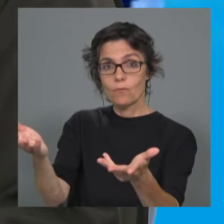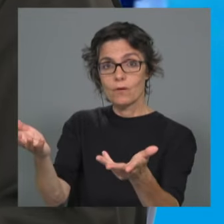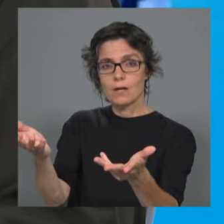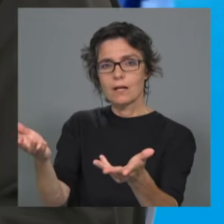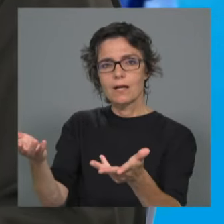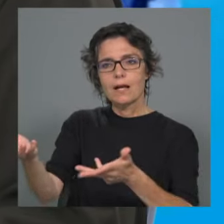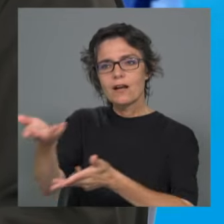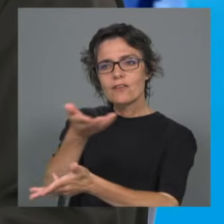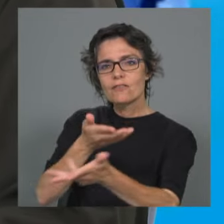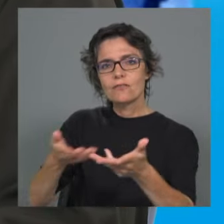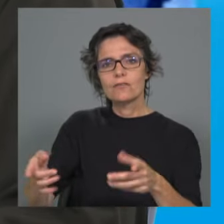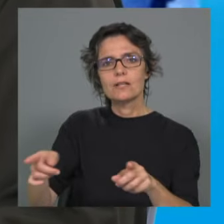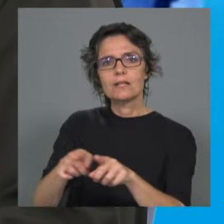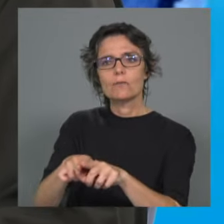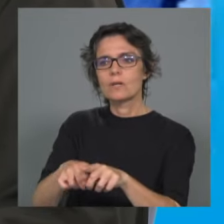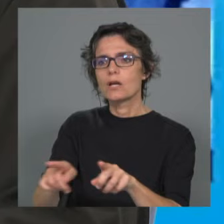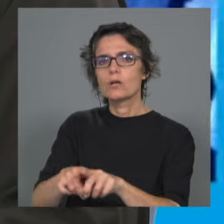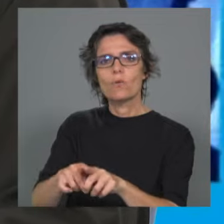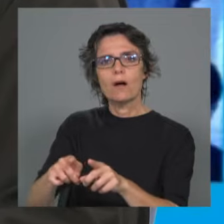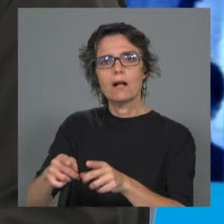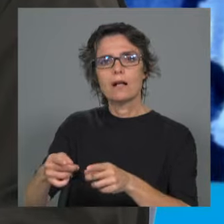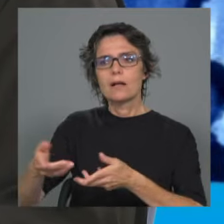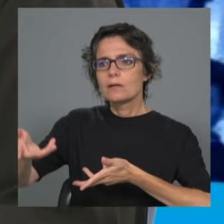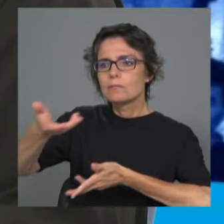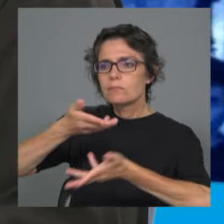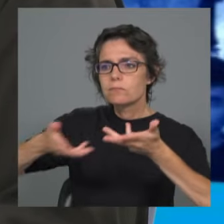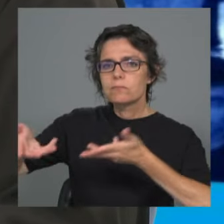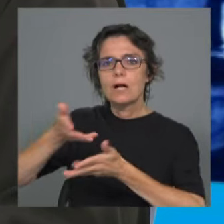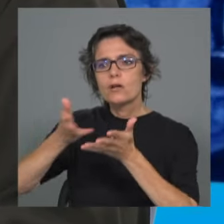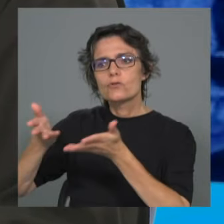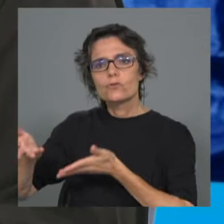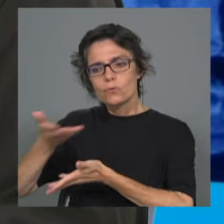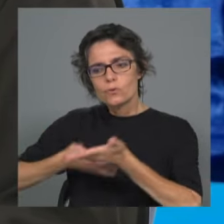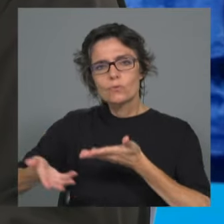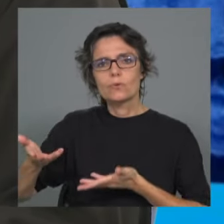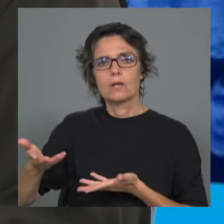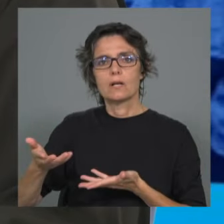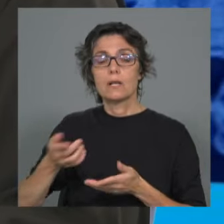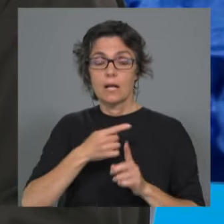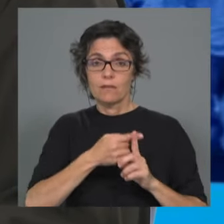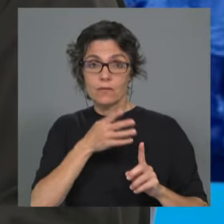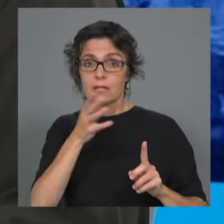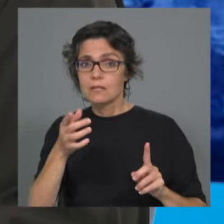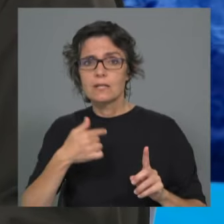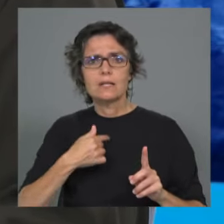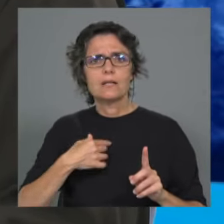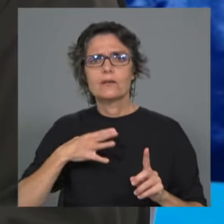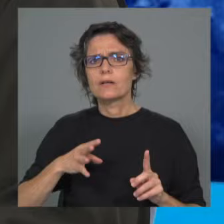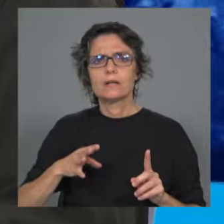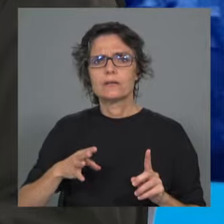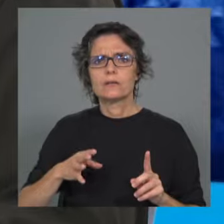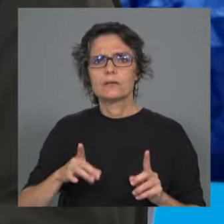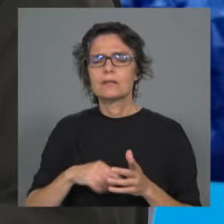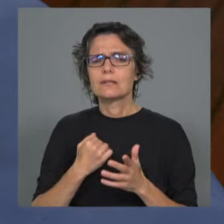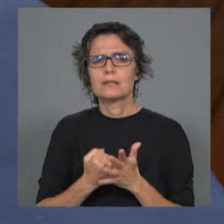fraternidade, dependam uns dos outros, obedeçam. O próprio São Francisco dizia, eu quero ter sempre alguém